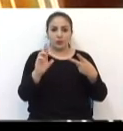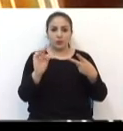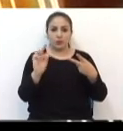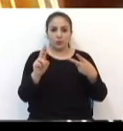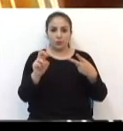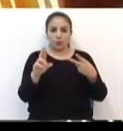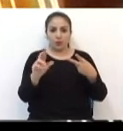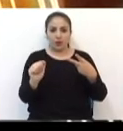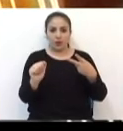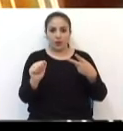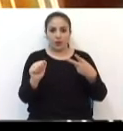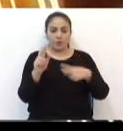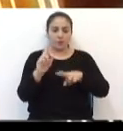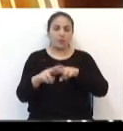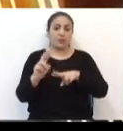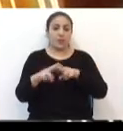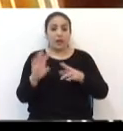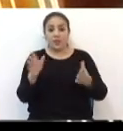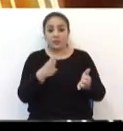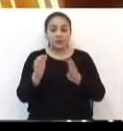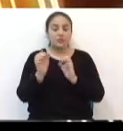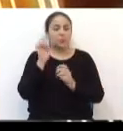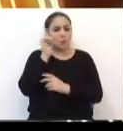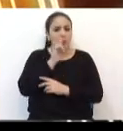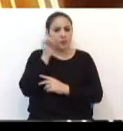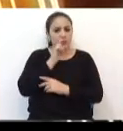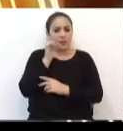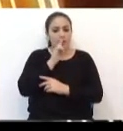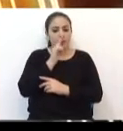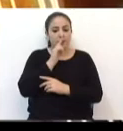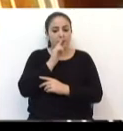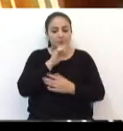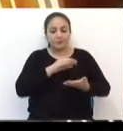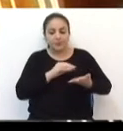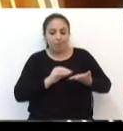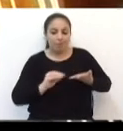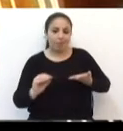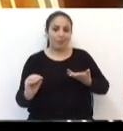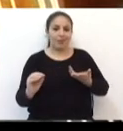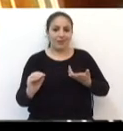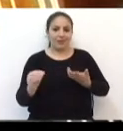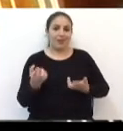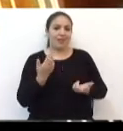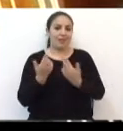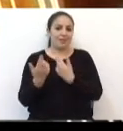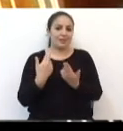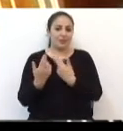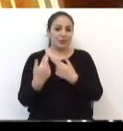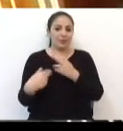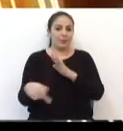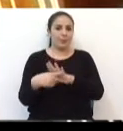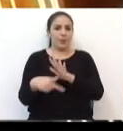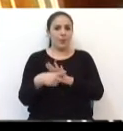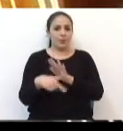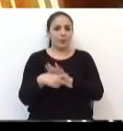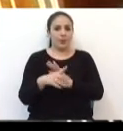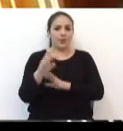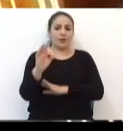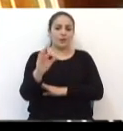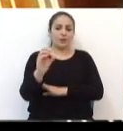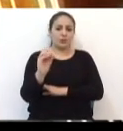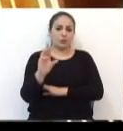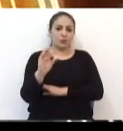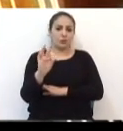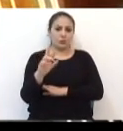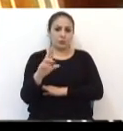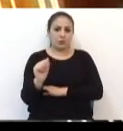vezes, alguns delitos conseguem ser dimensionados em relação à questão da própria tortura por parte